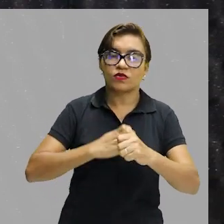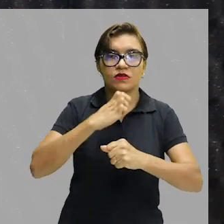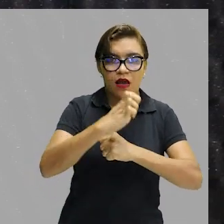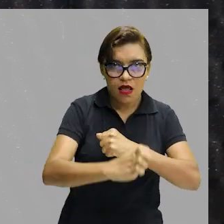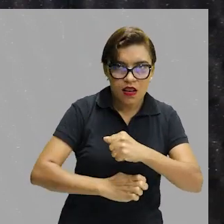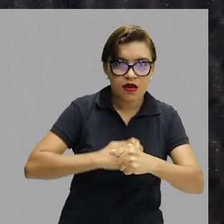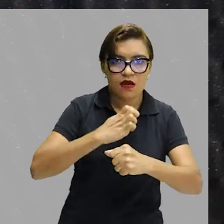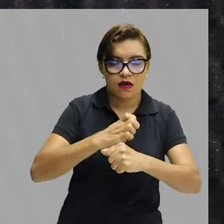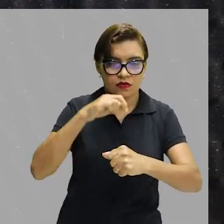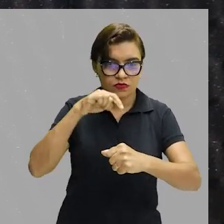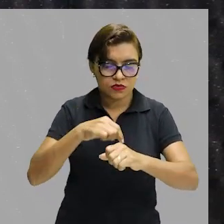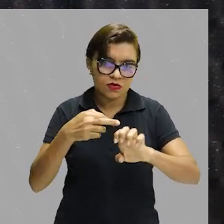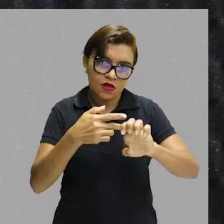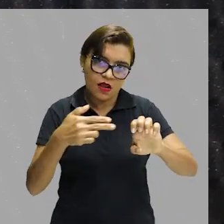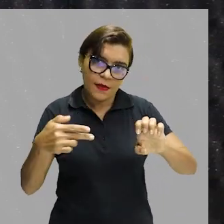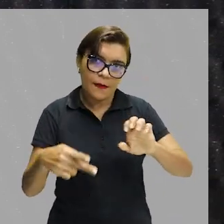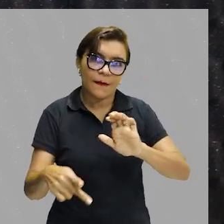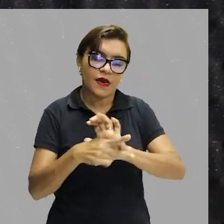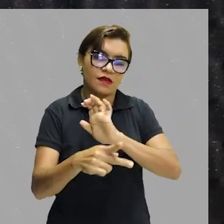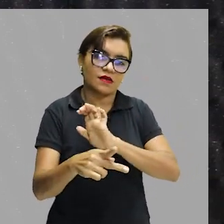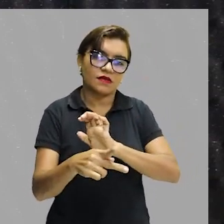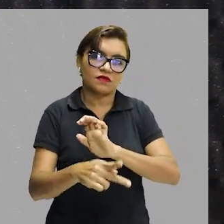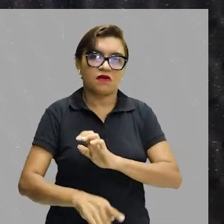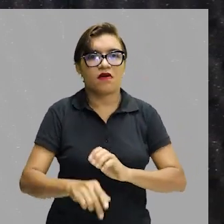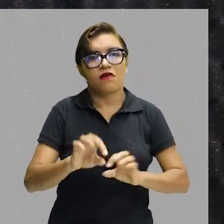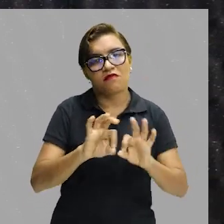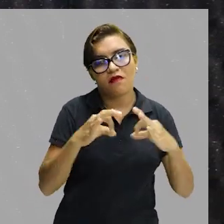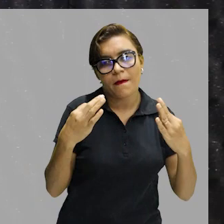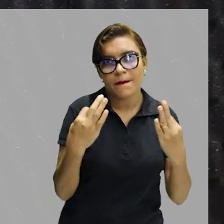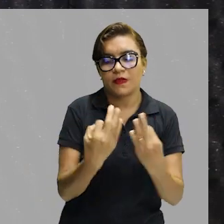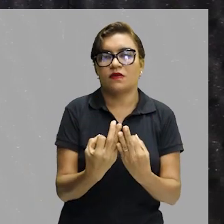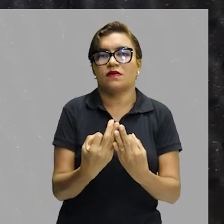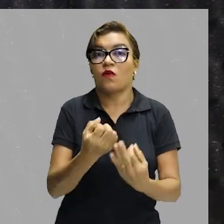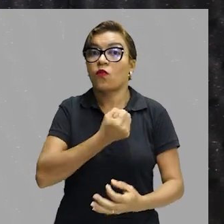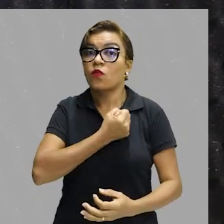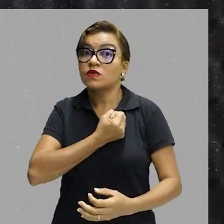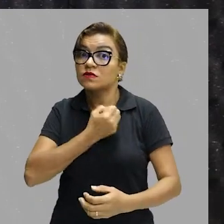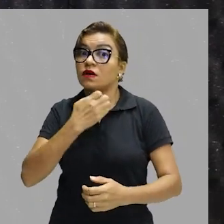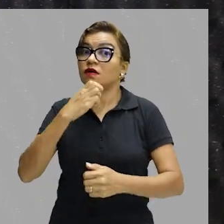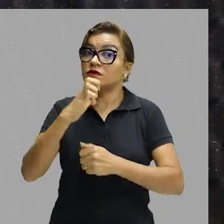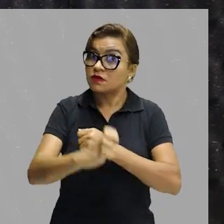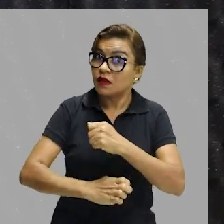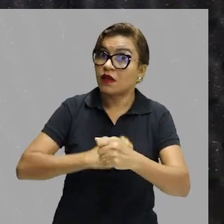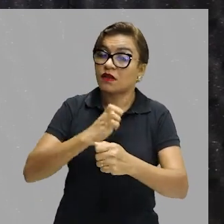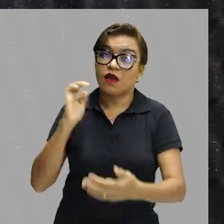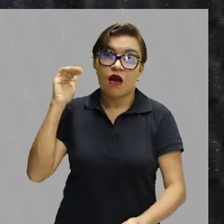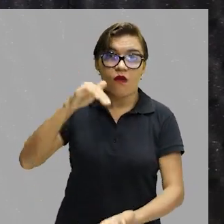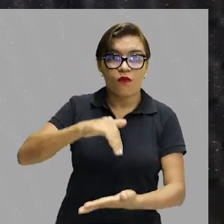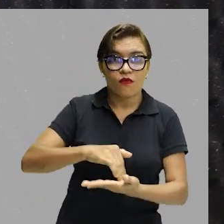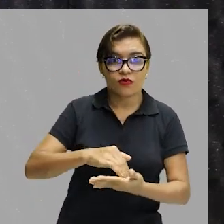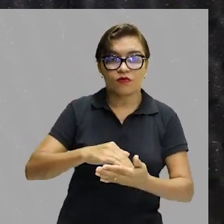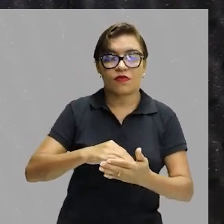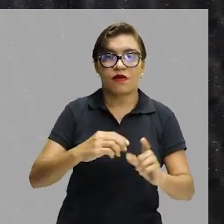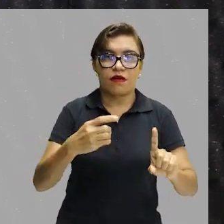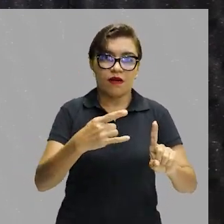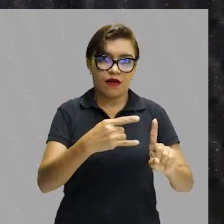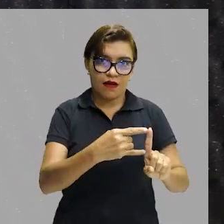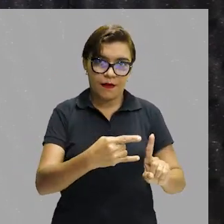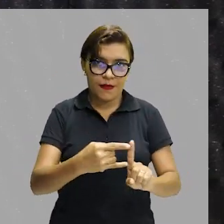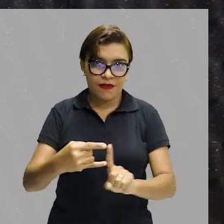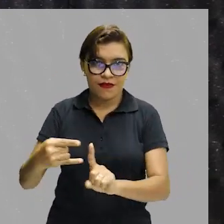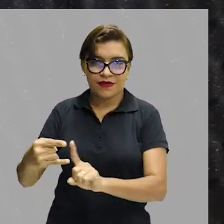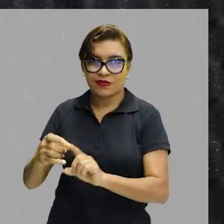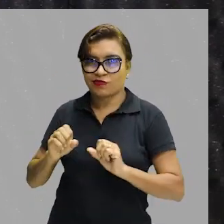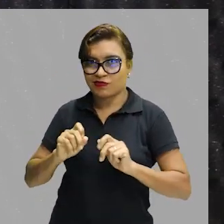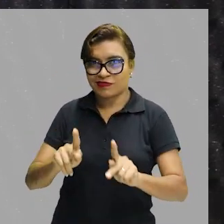elementos eles pertençam a uma família. É a quantidade de elétrons na última camada. Então, aqui a resposta é a letra